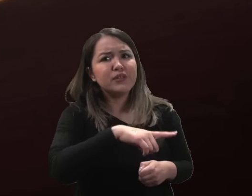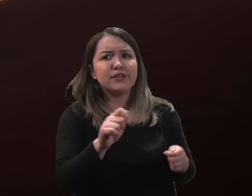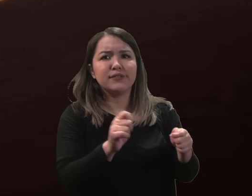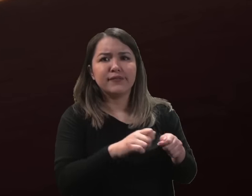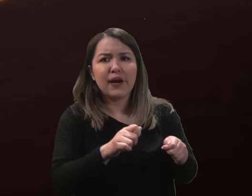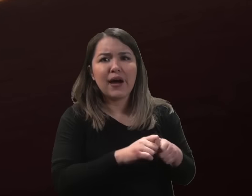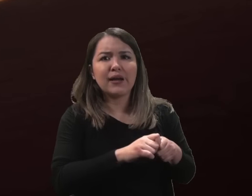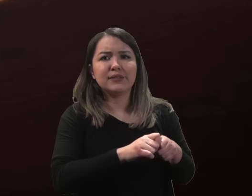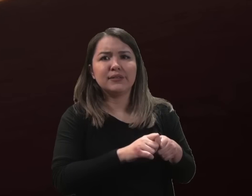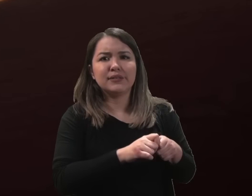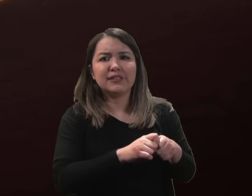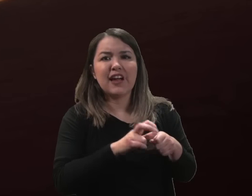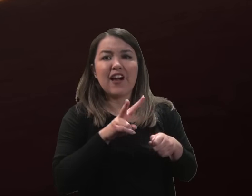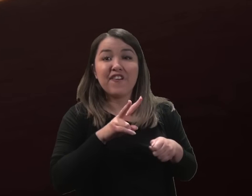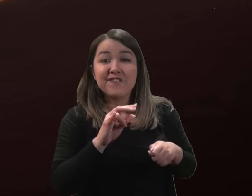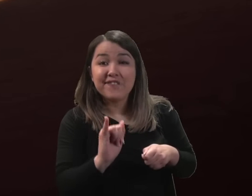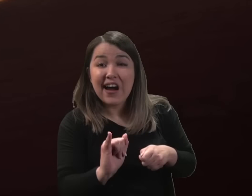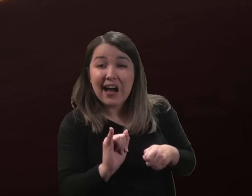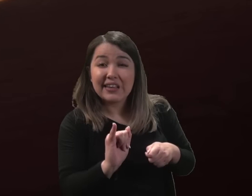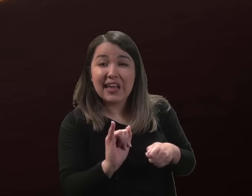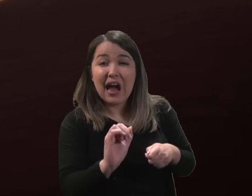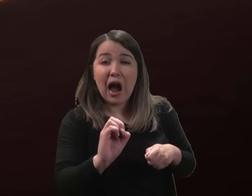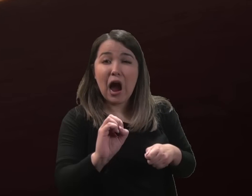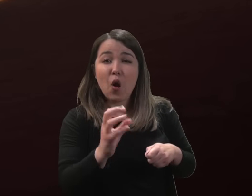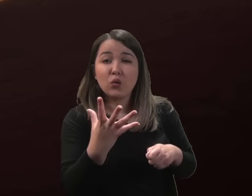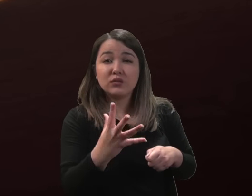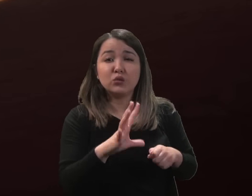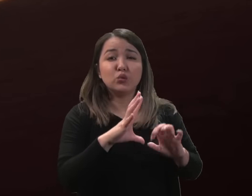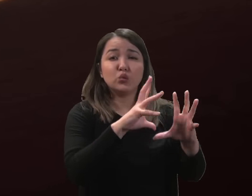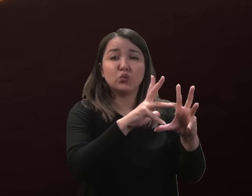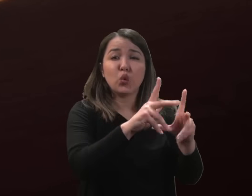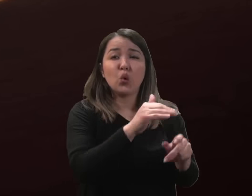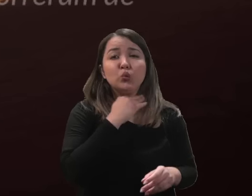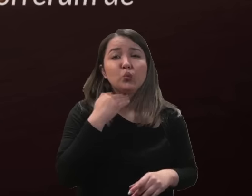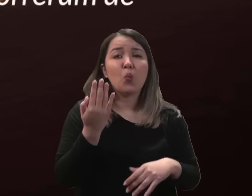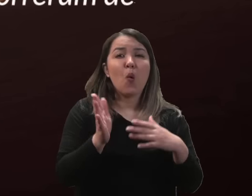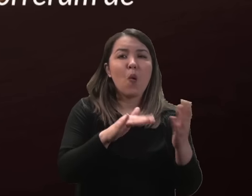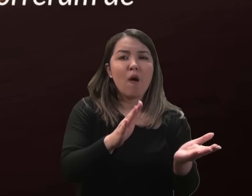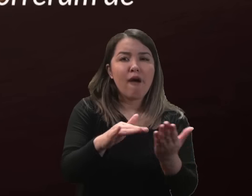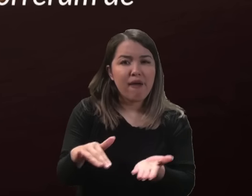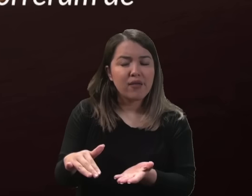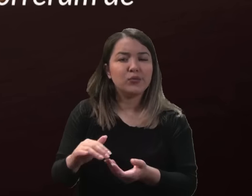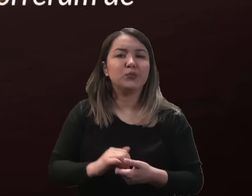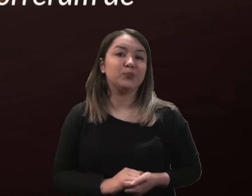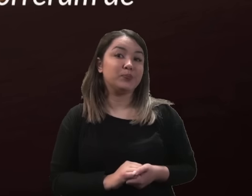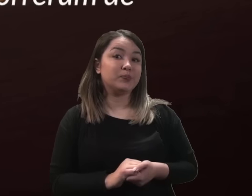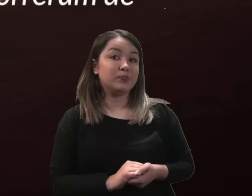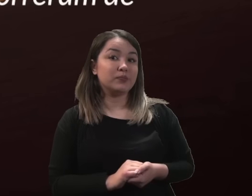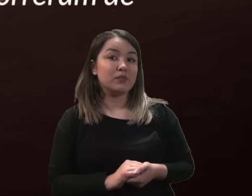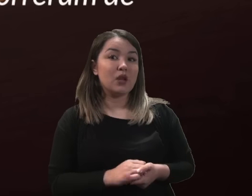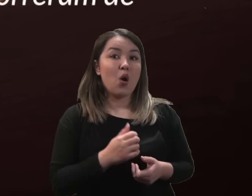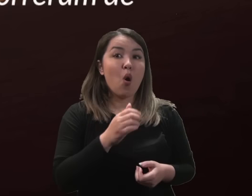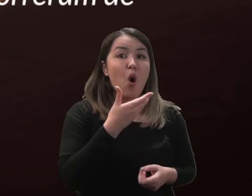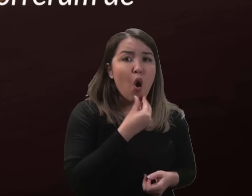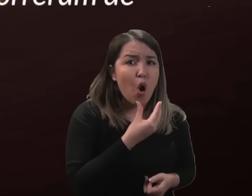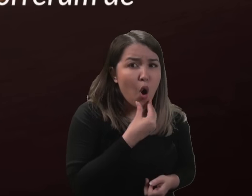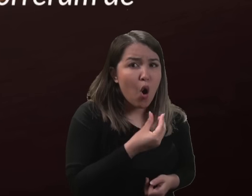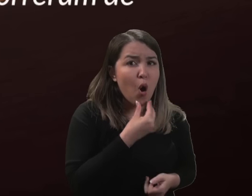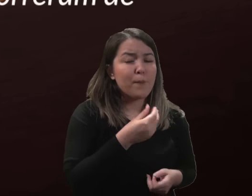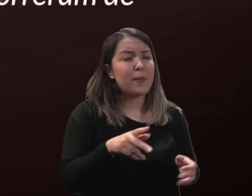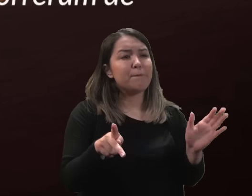consumirão e aí falecerão versículo 36 números 14 os homens que